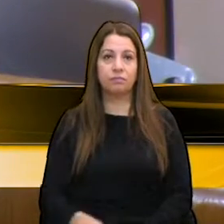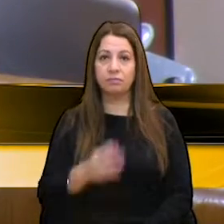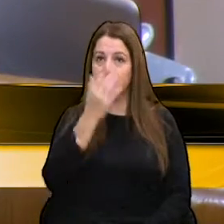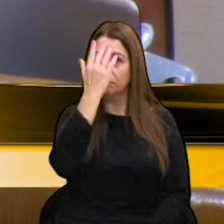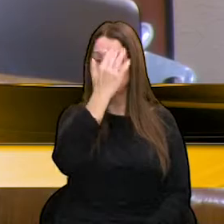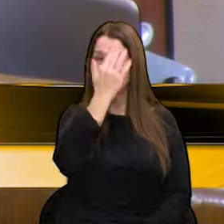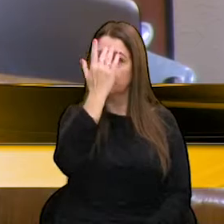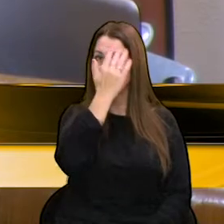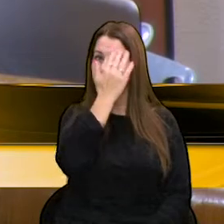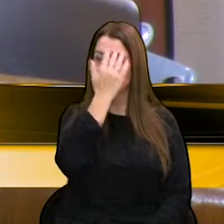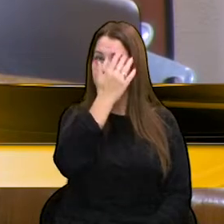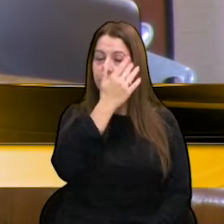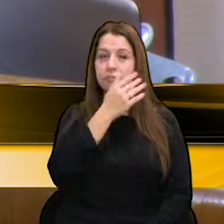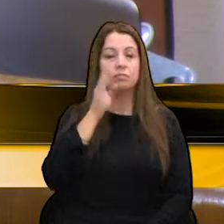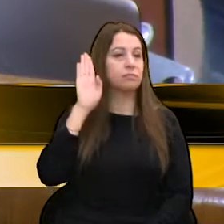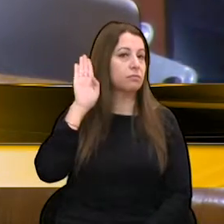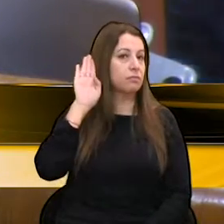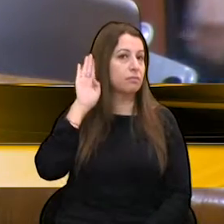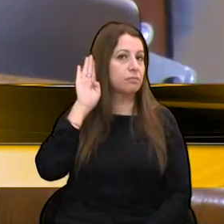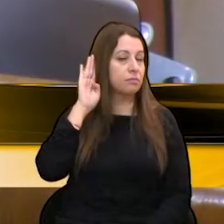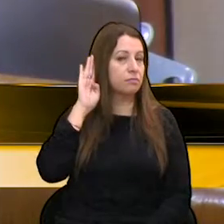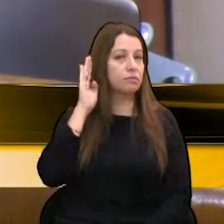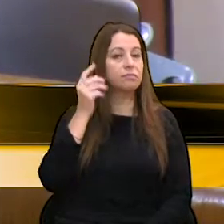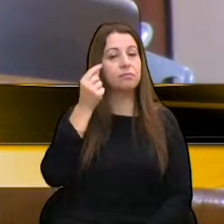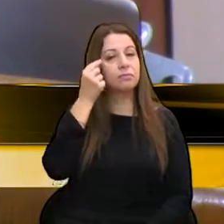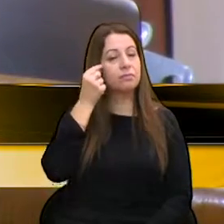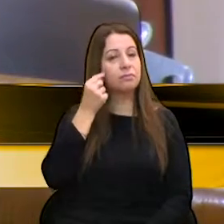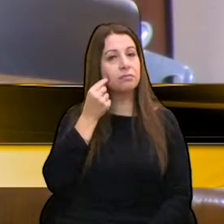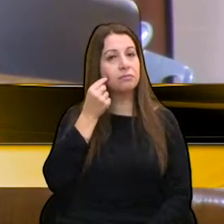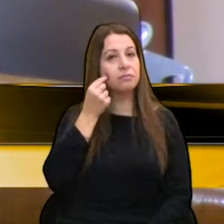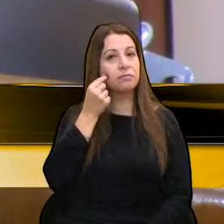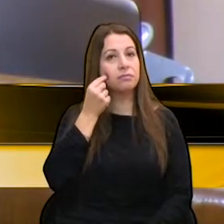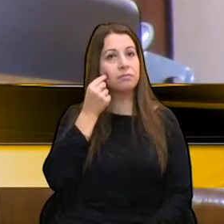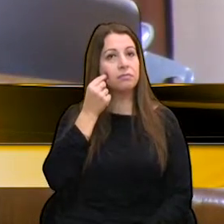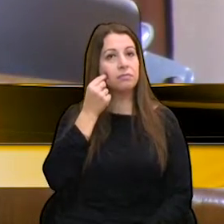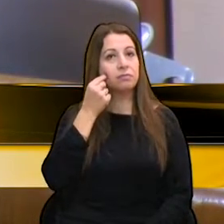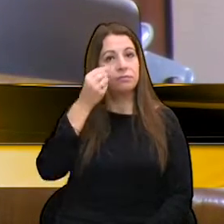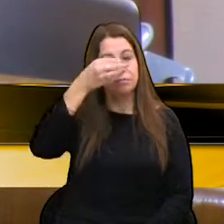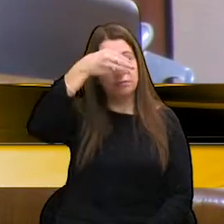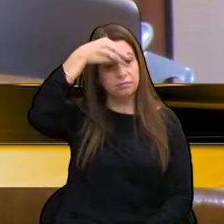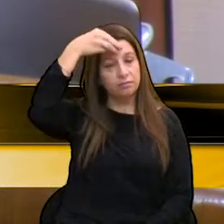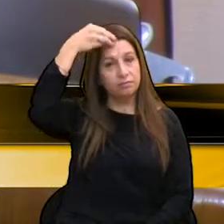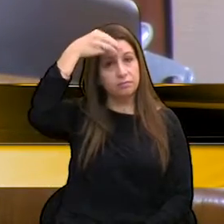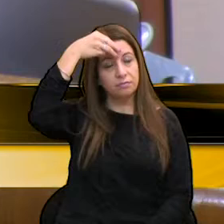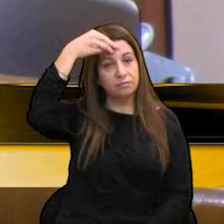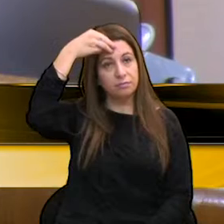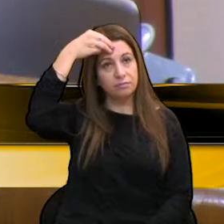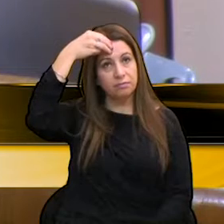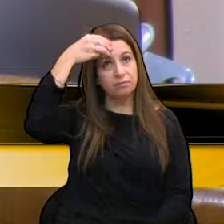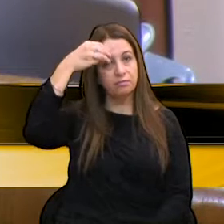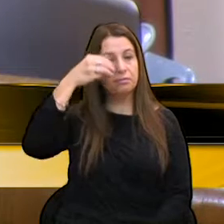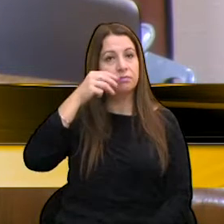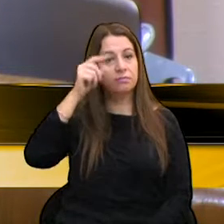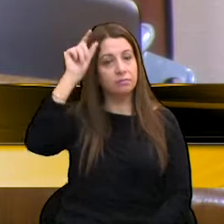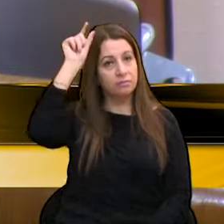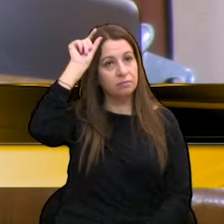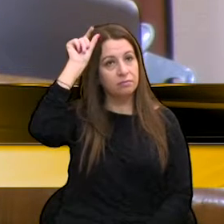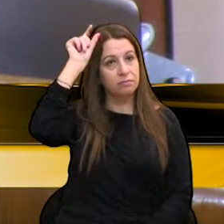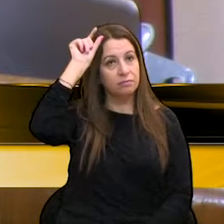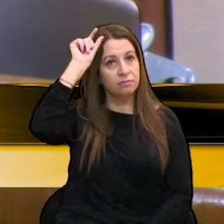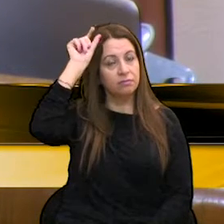Adilódio Domênico, Alceu Tomé, Arlindo Bandeira, Clair de Lima Girardi, Chico